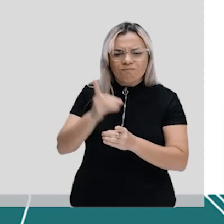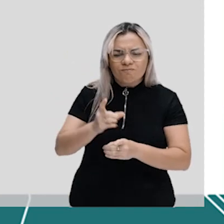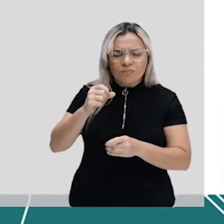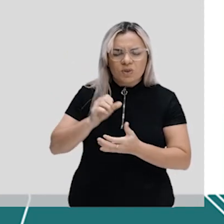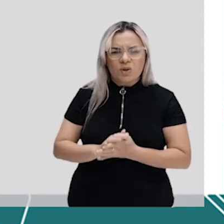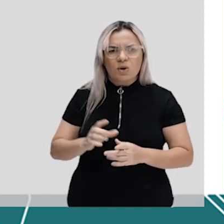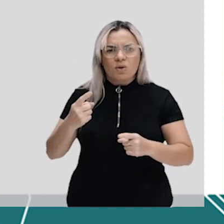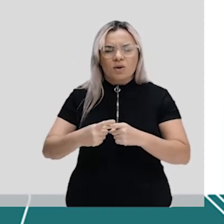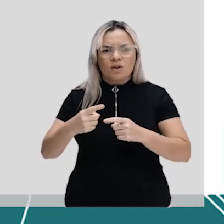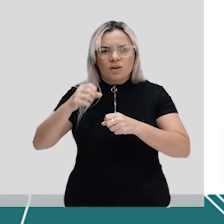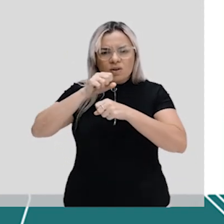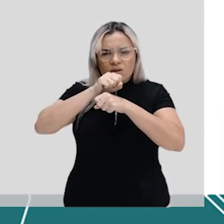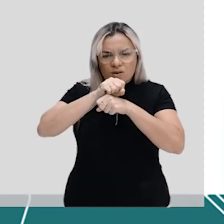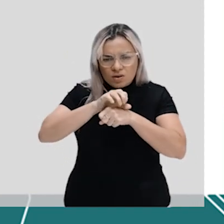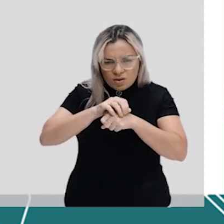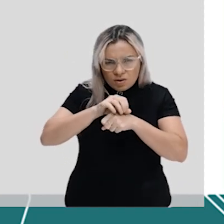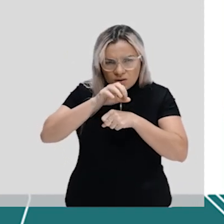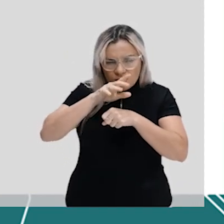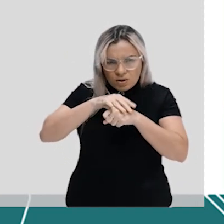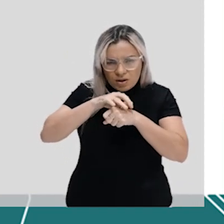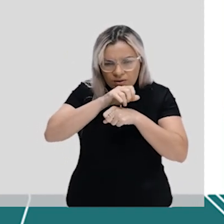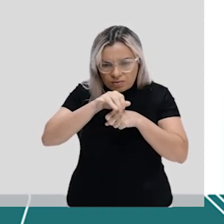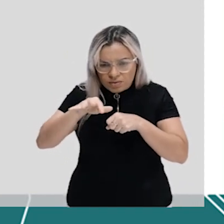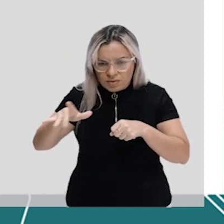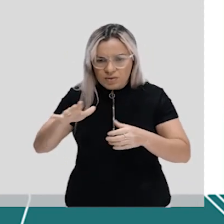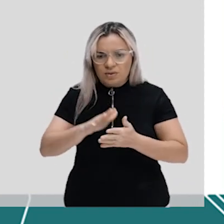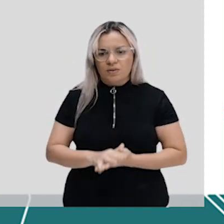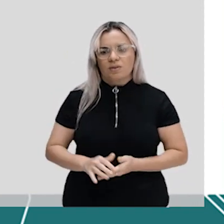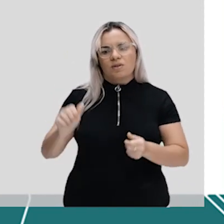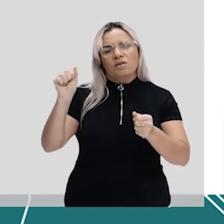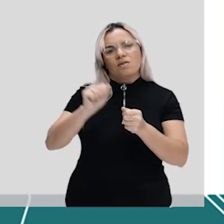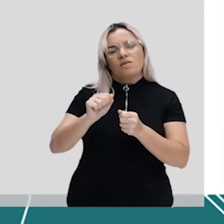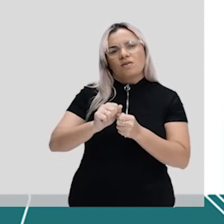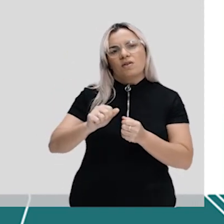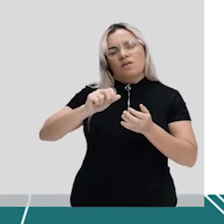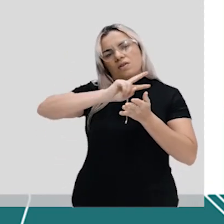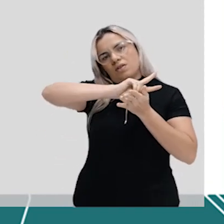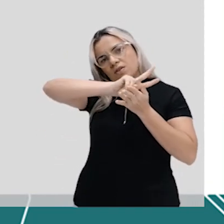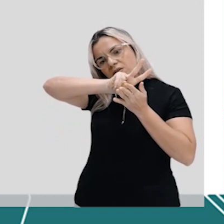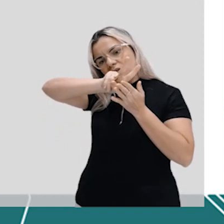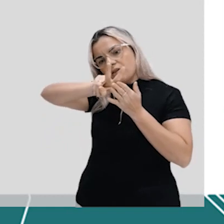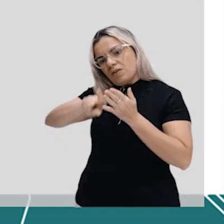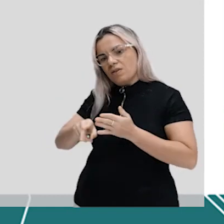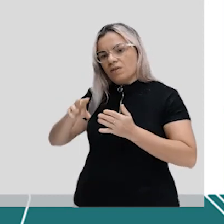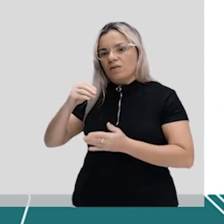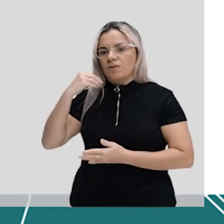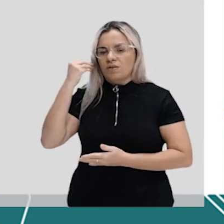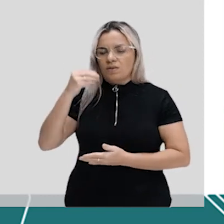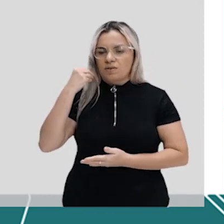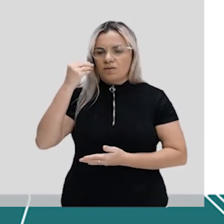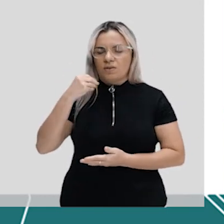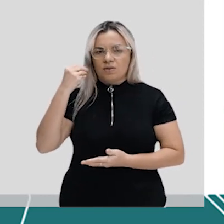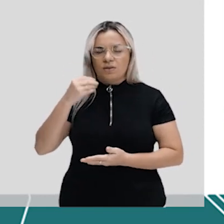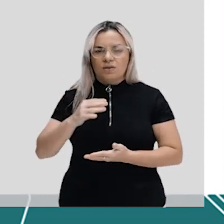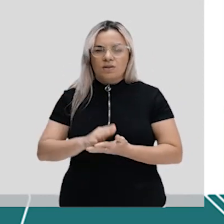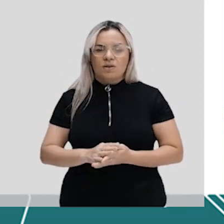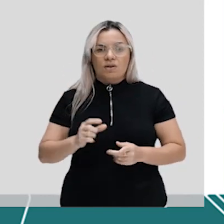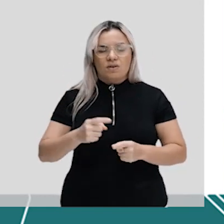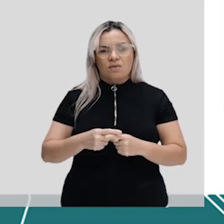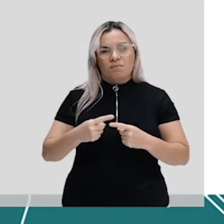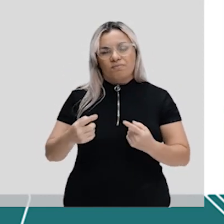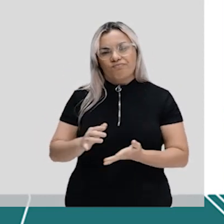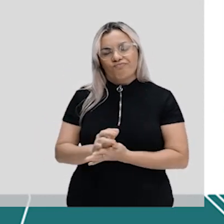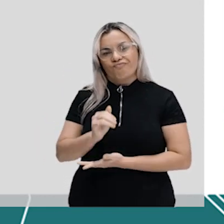essas doenças, né? Então ele fez muitos experimentos. Infelizmente, vários dos seus experimentos foram